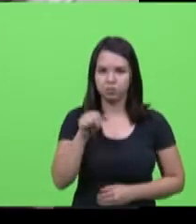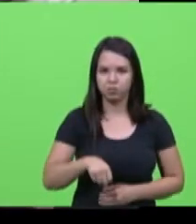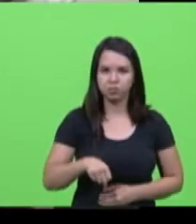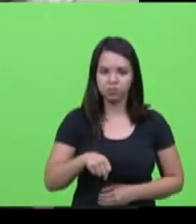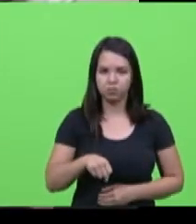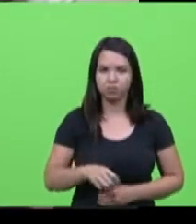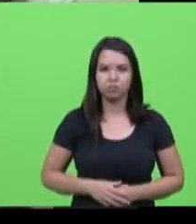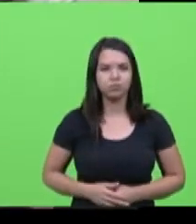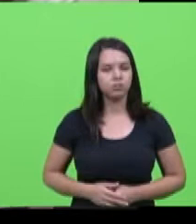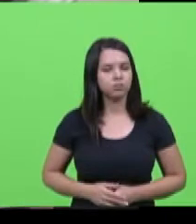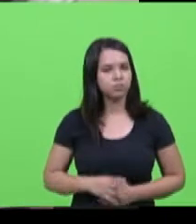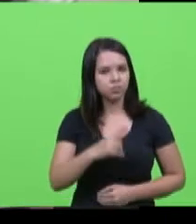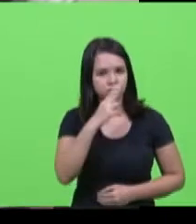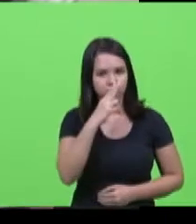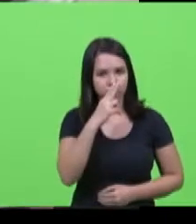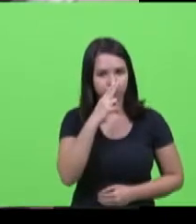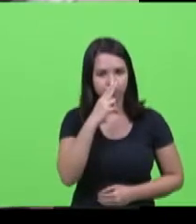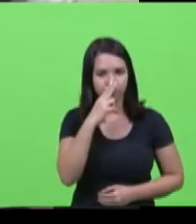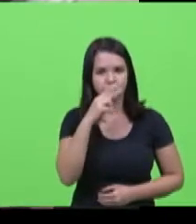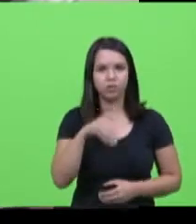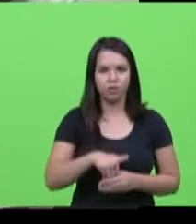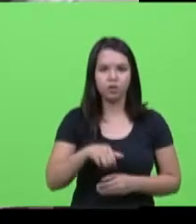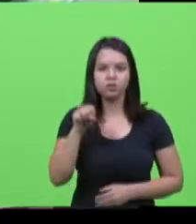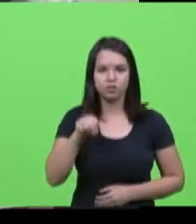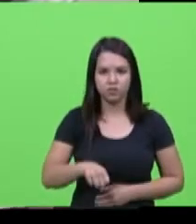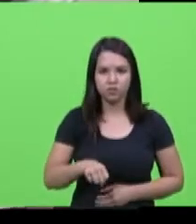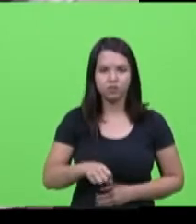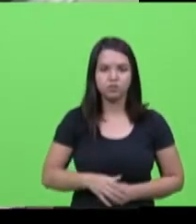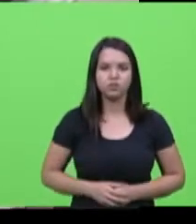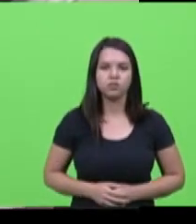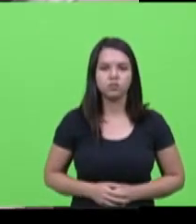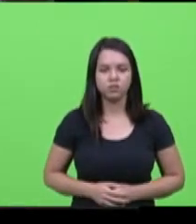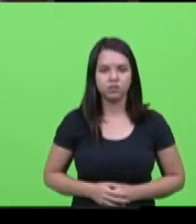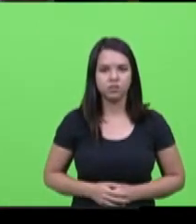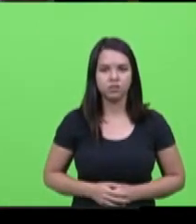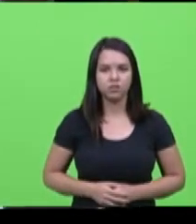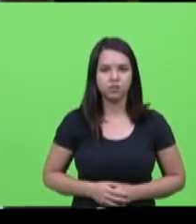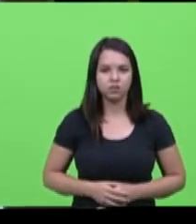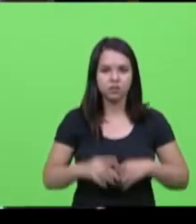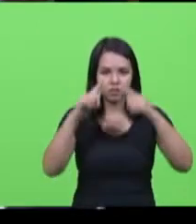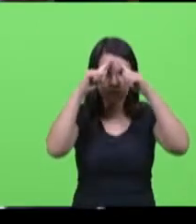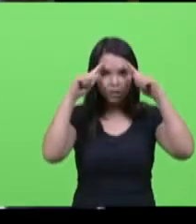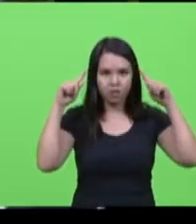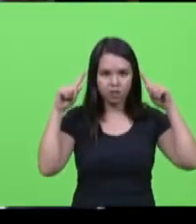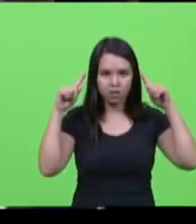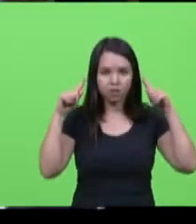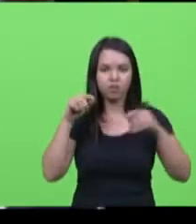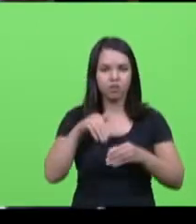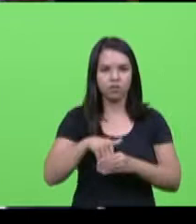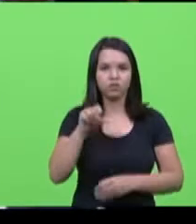Martins. Voto sim, senhor presidente. Deputado Neodi Sareta. Sim, senhor presidente.